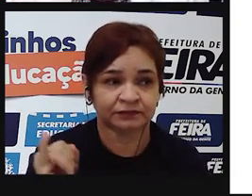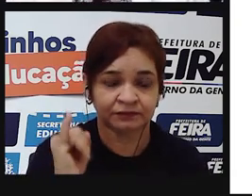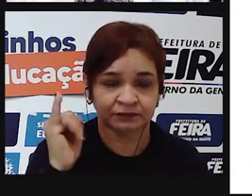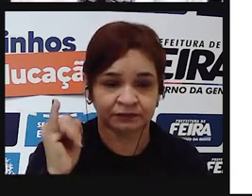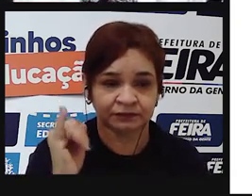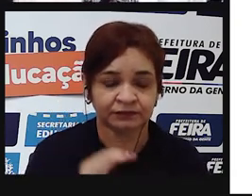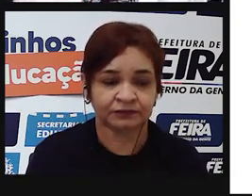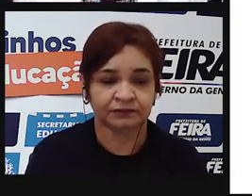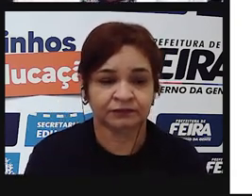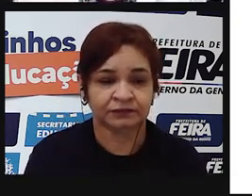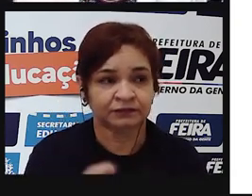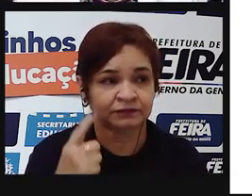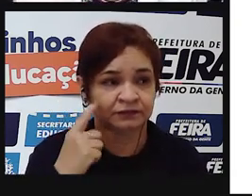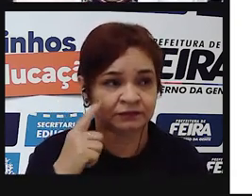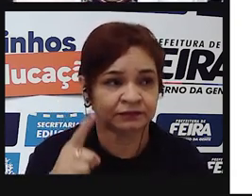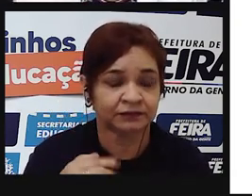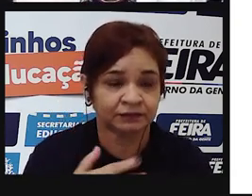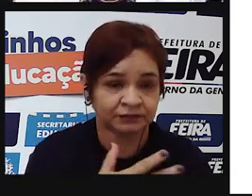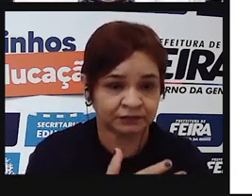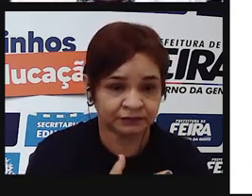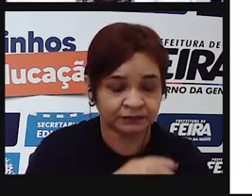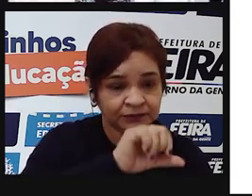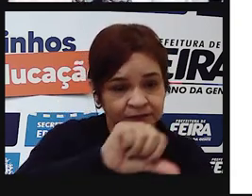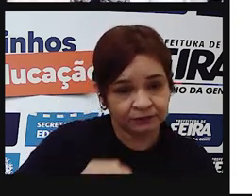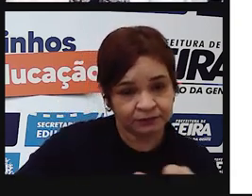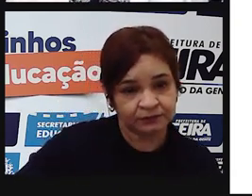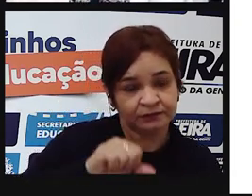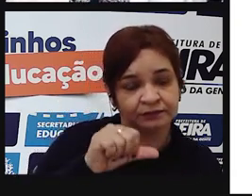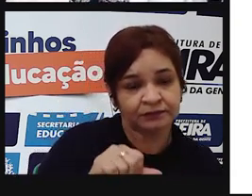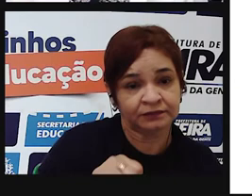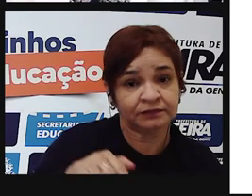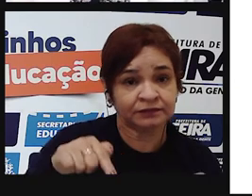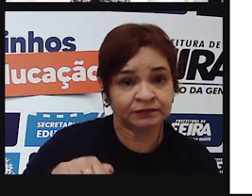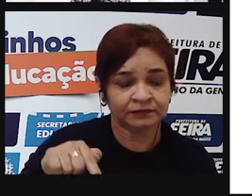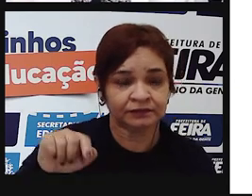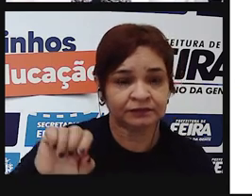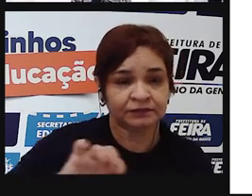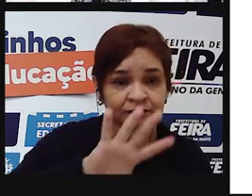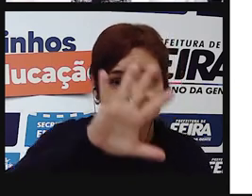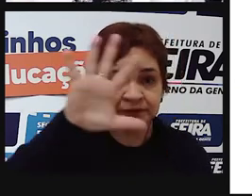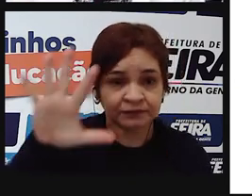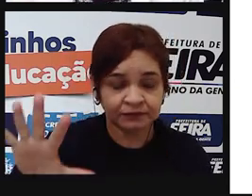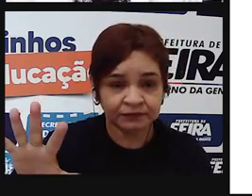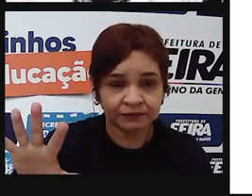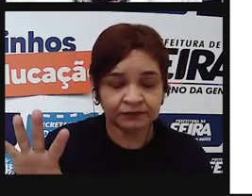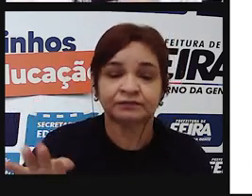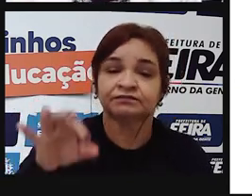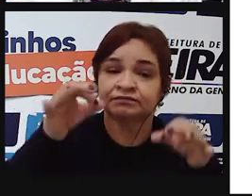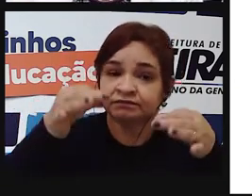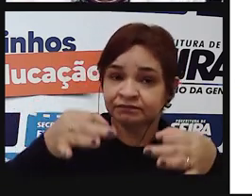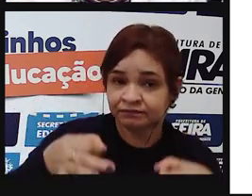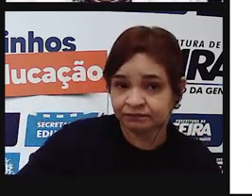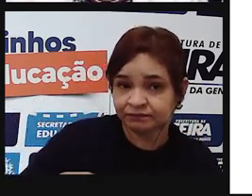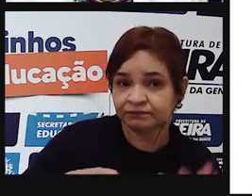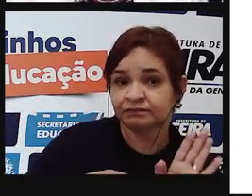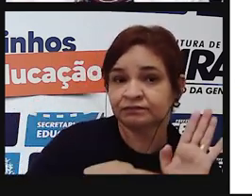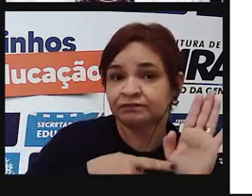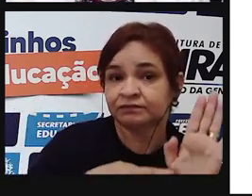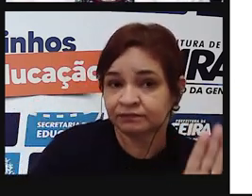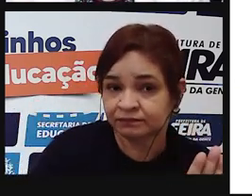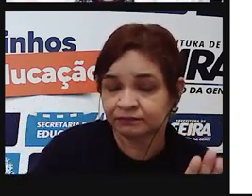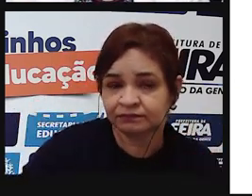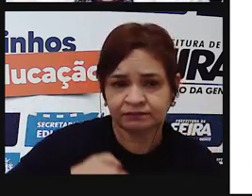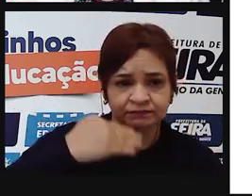significativas pelas quais a cidade de Feira passou. E aqui nesse mapa ele faz exatamente o demonstrativo